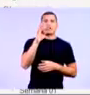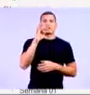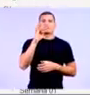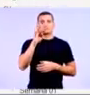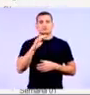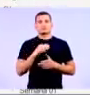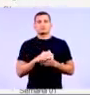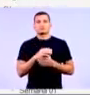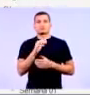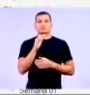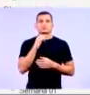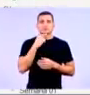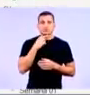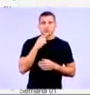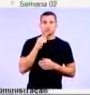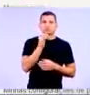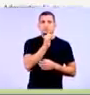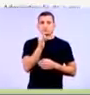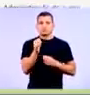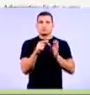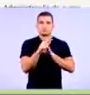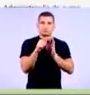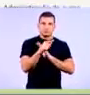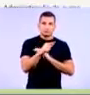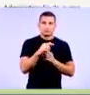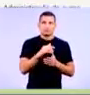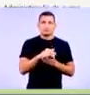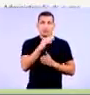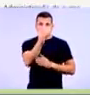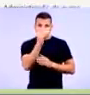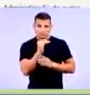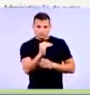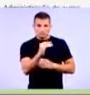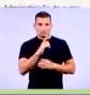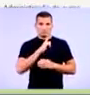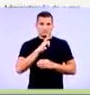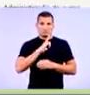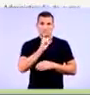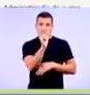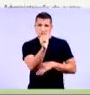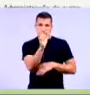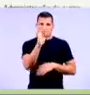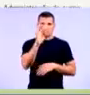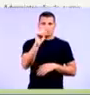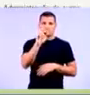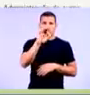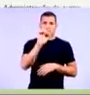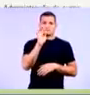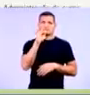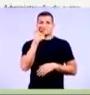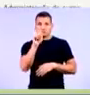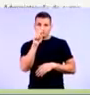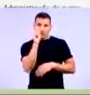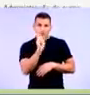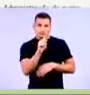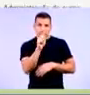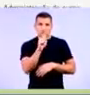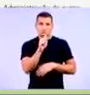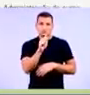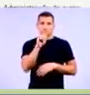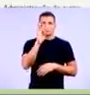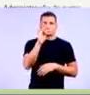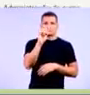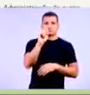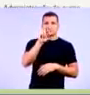dúvidas com os tutores. E aqui embaixo nós temos tarefa. Você vai clicar em